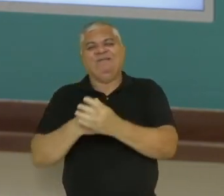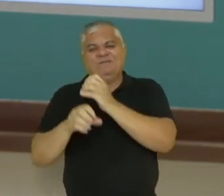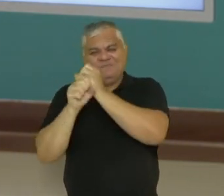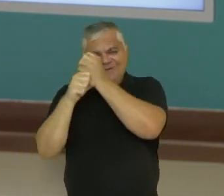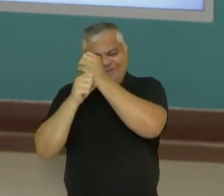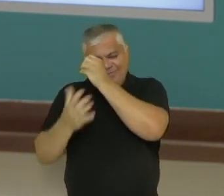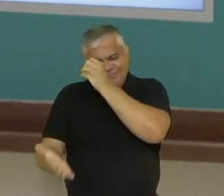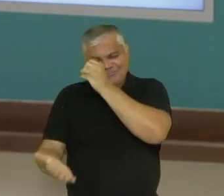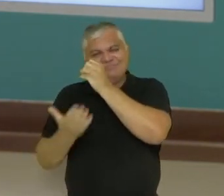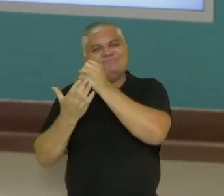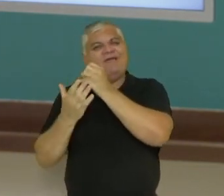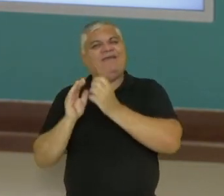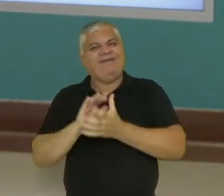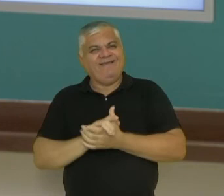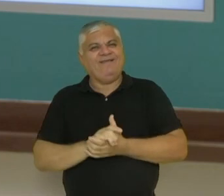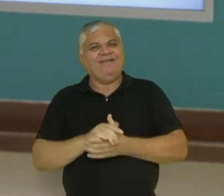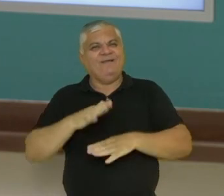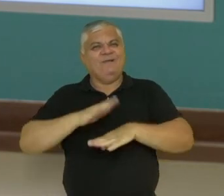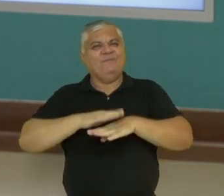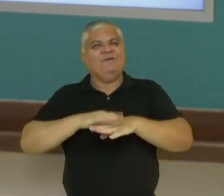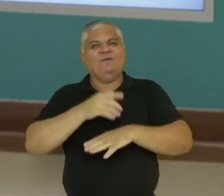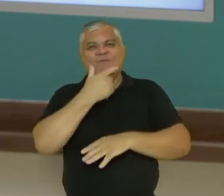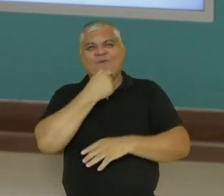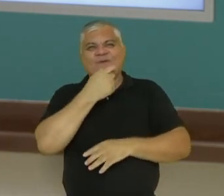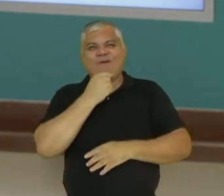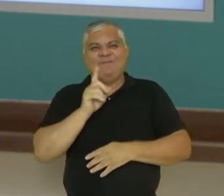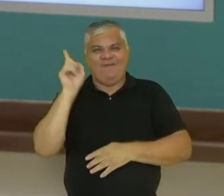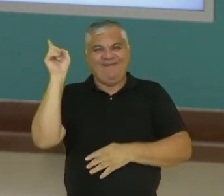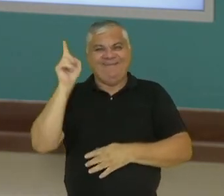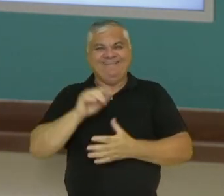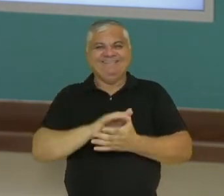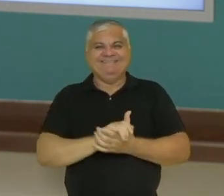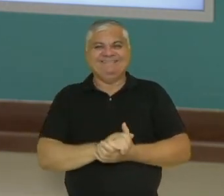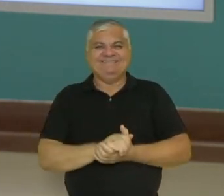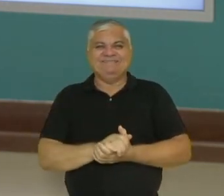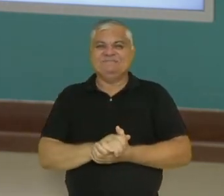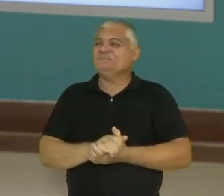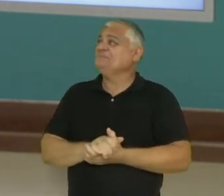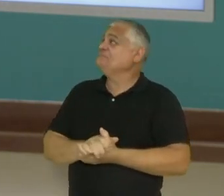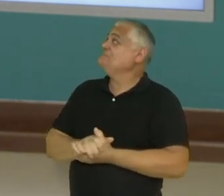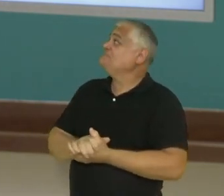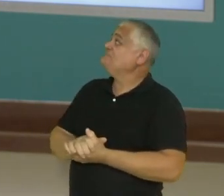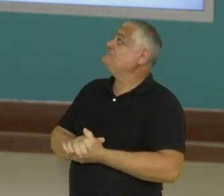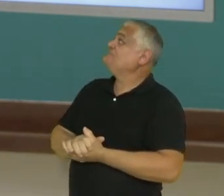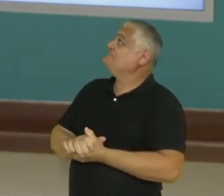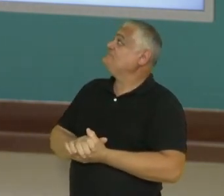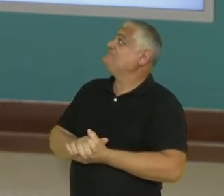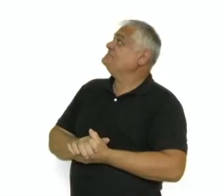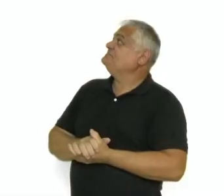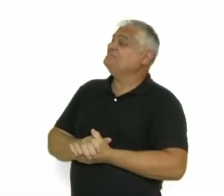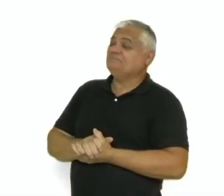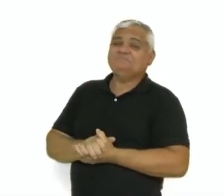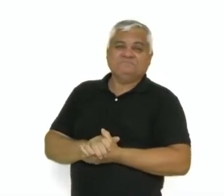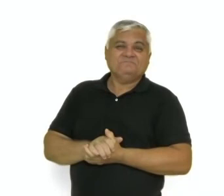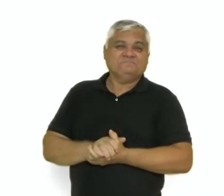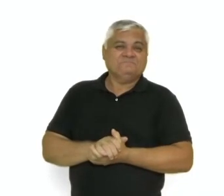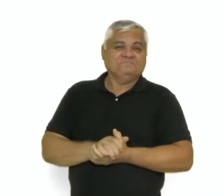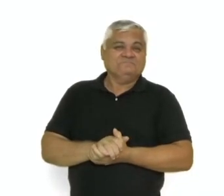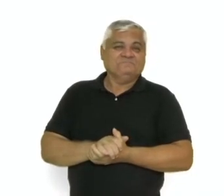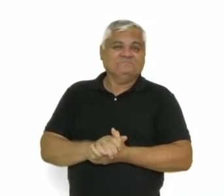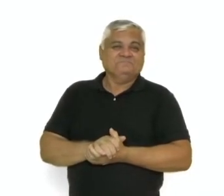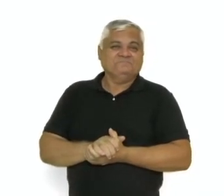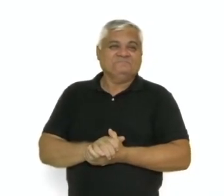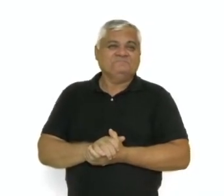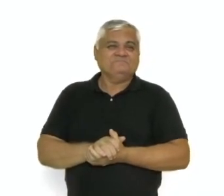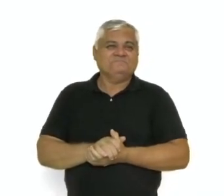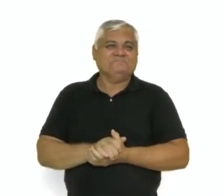microscópio, através de Robert Hooke. Aqui então a gente percebe uma pessoa que está ali mexendo no microscópio, né?